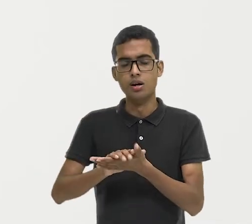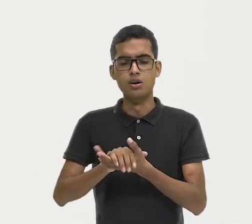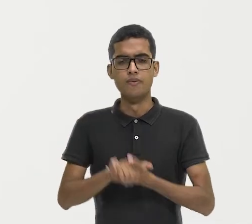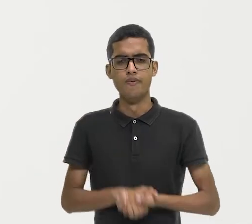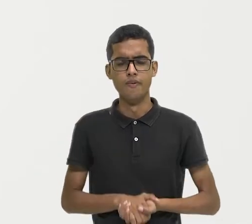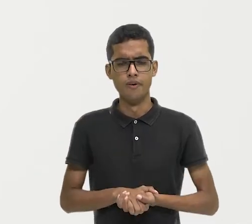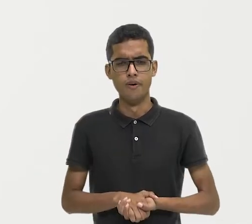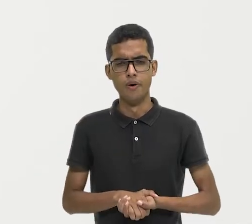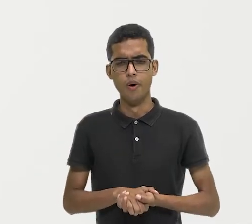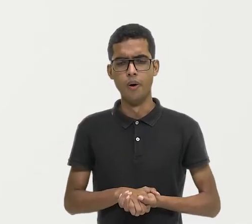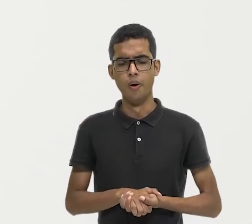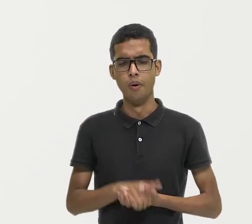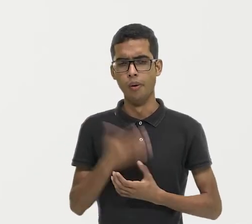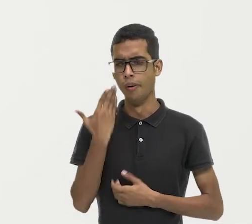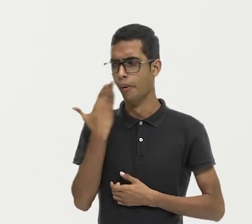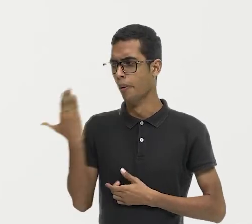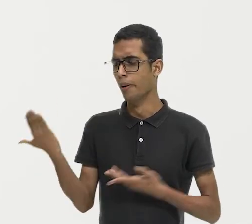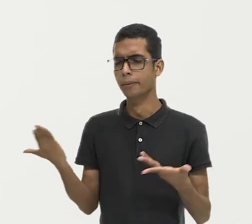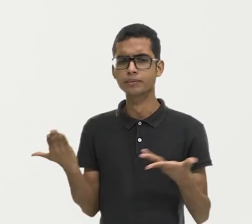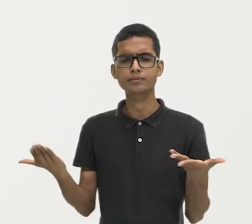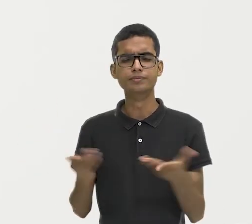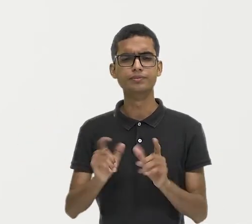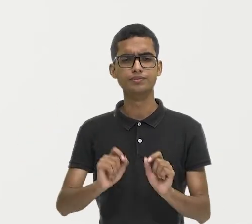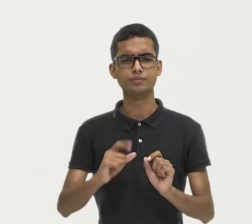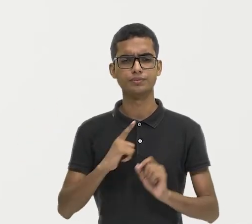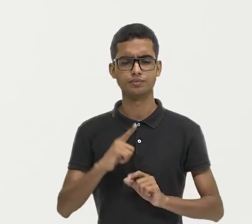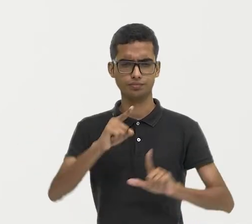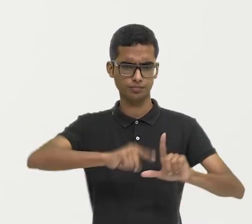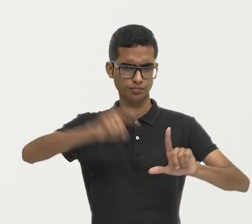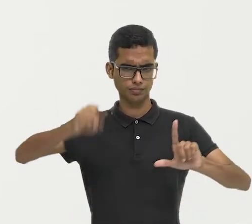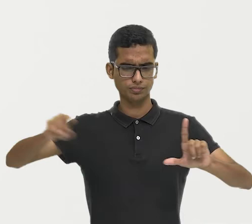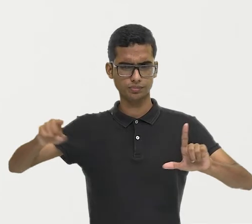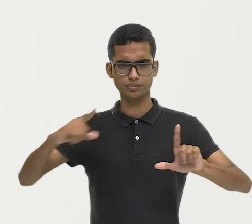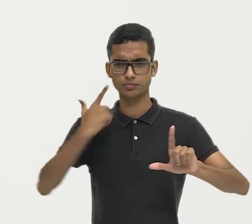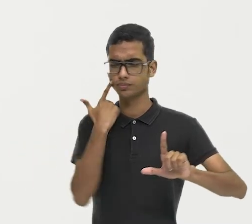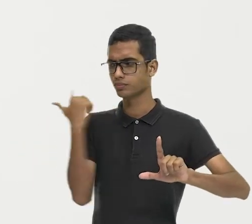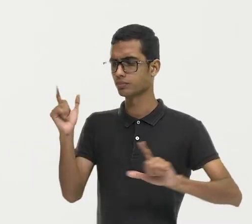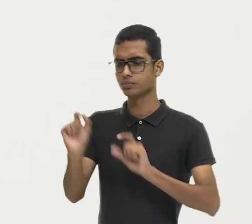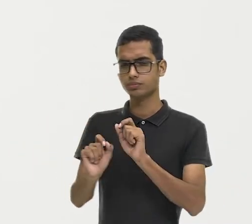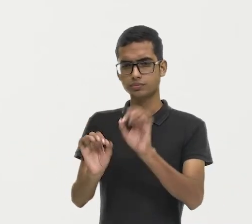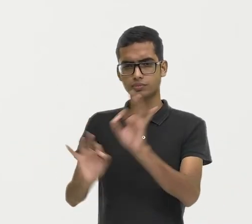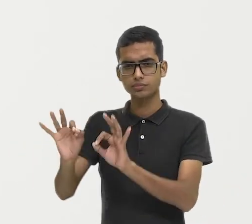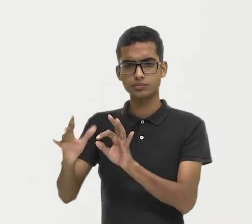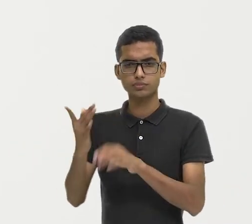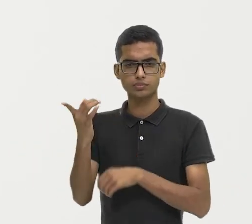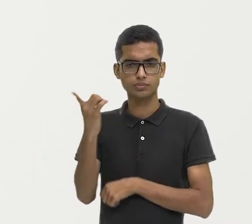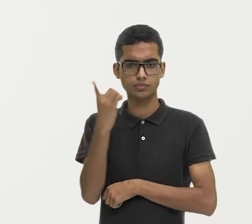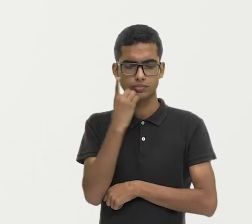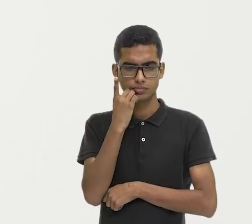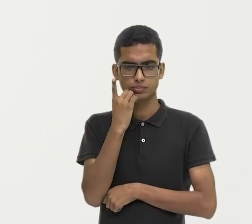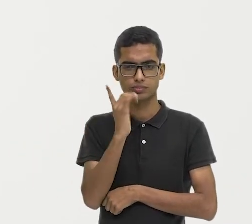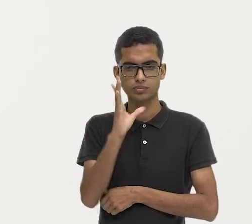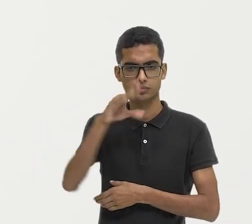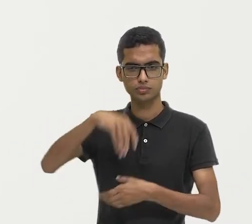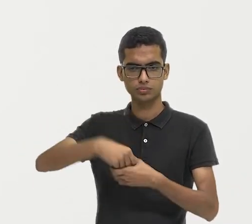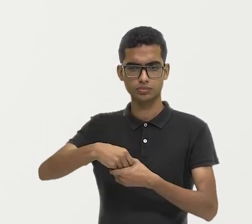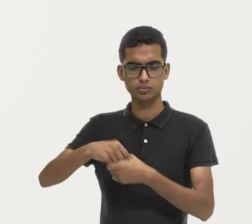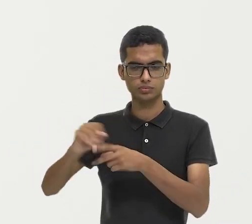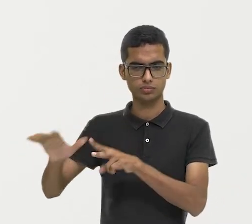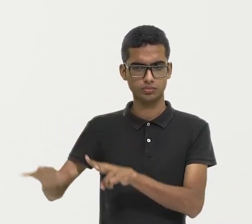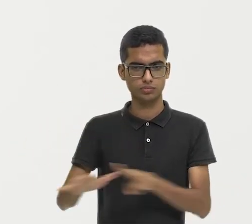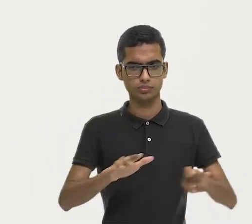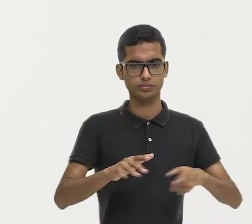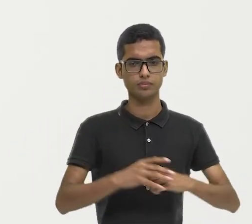né? Aqui nesse caso, a gente tem o nosso gráfico que está separado por dia numa